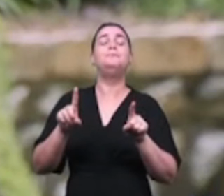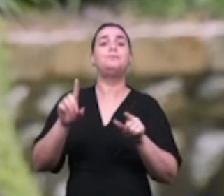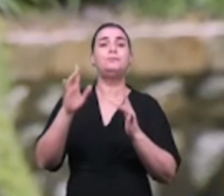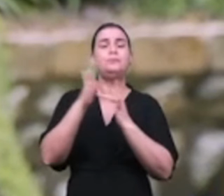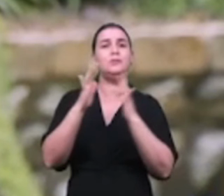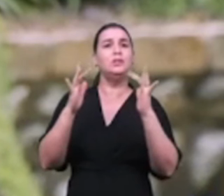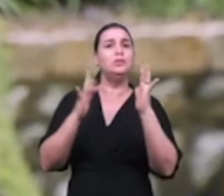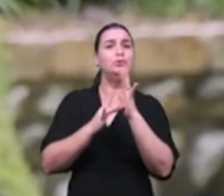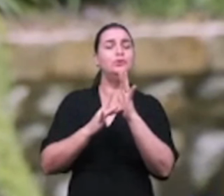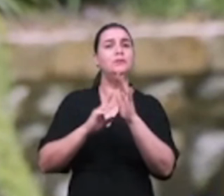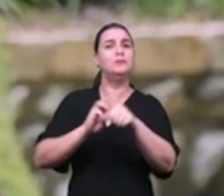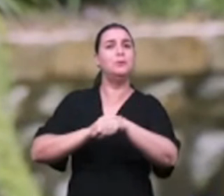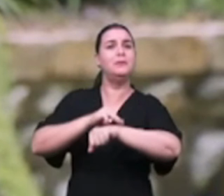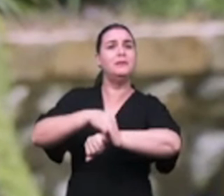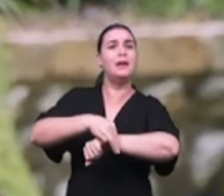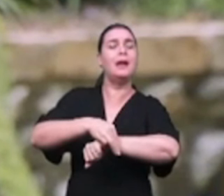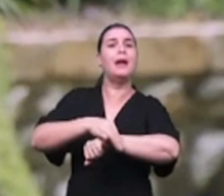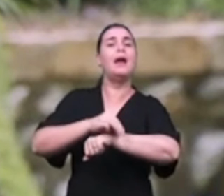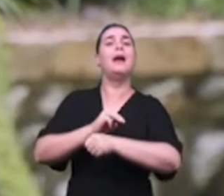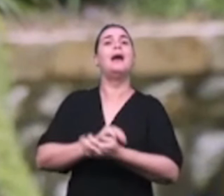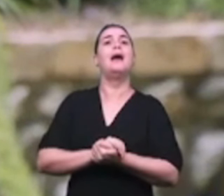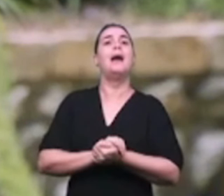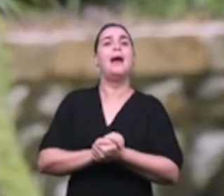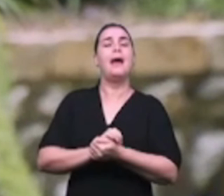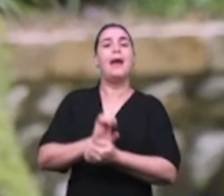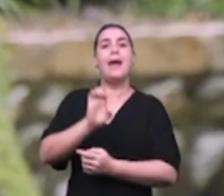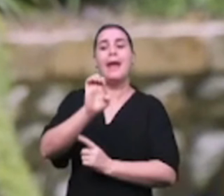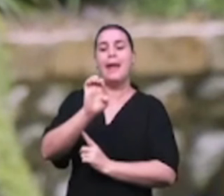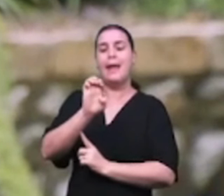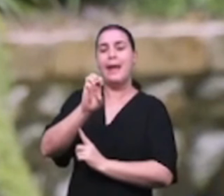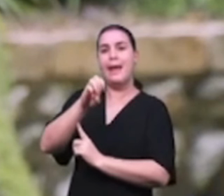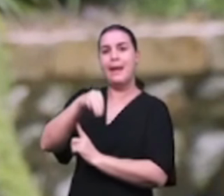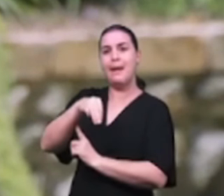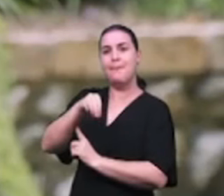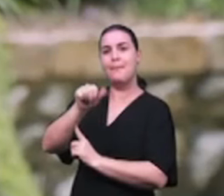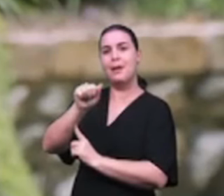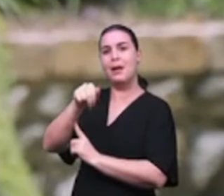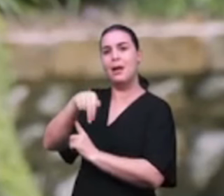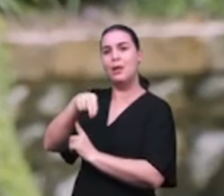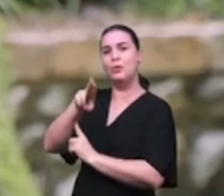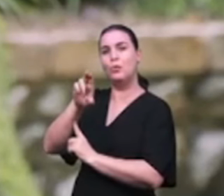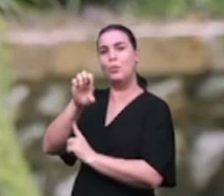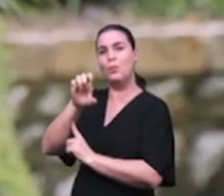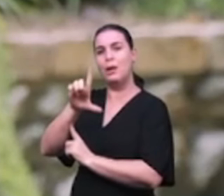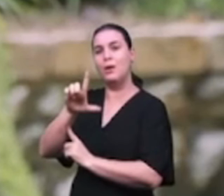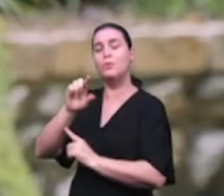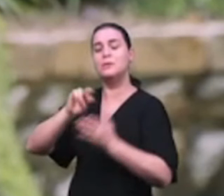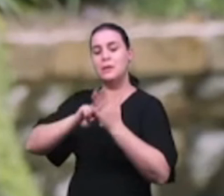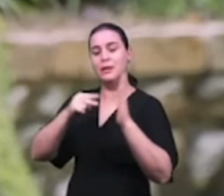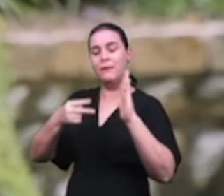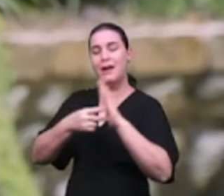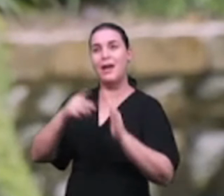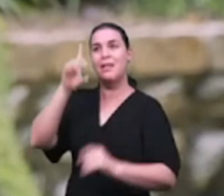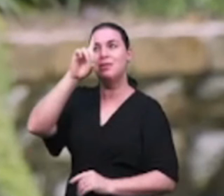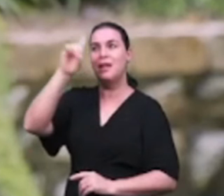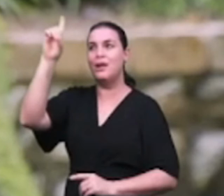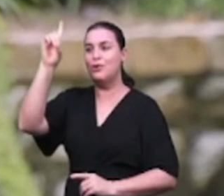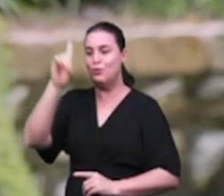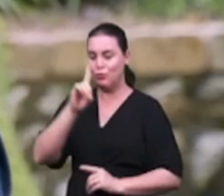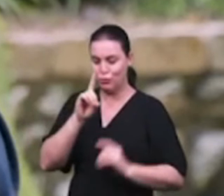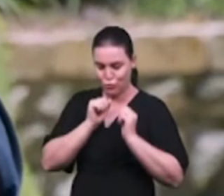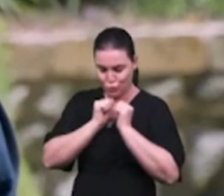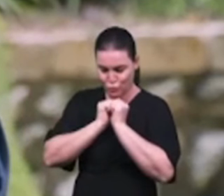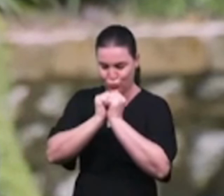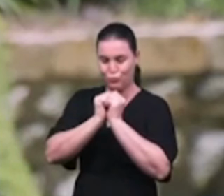Emanuel. Deus conosco. Então, Jesus ali era a arca de Deus